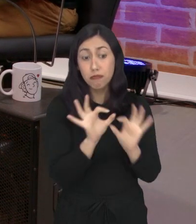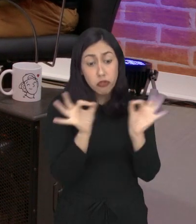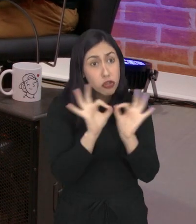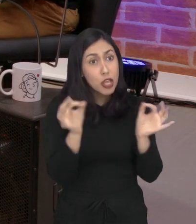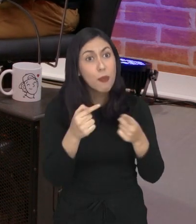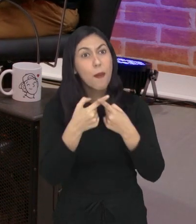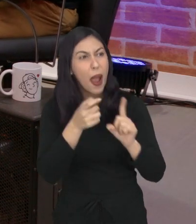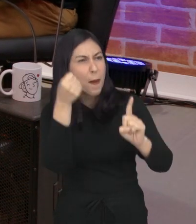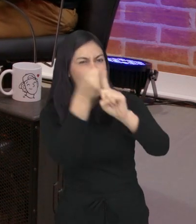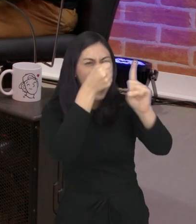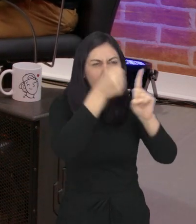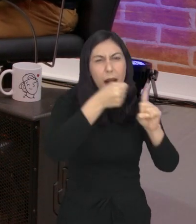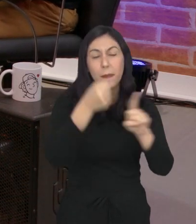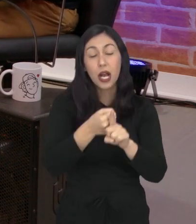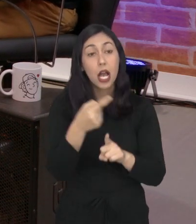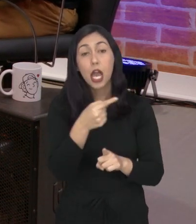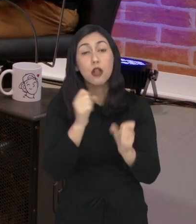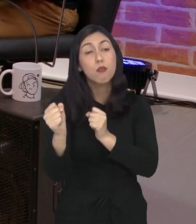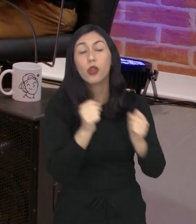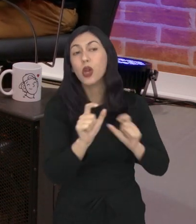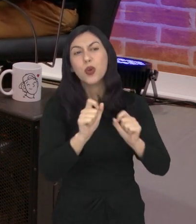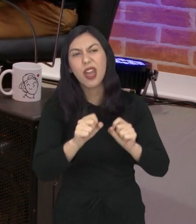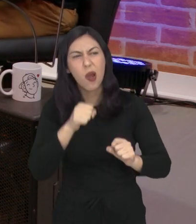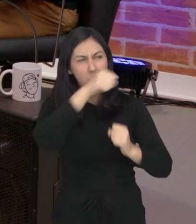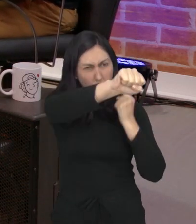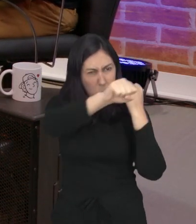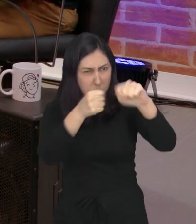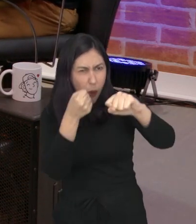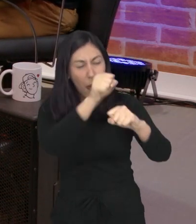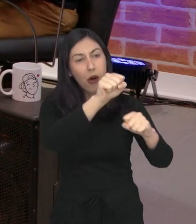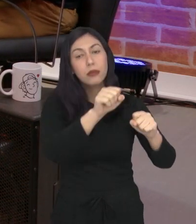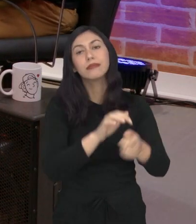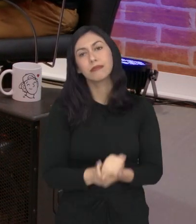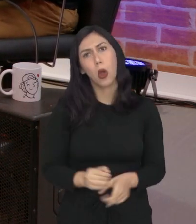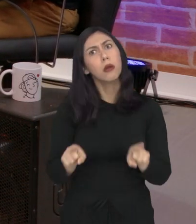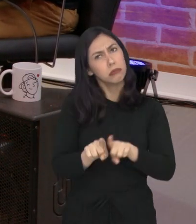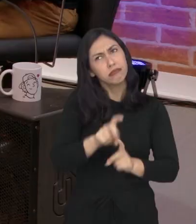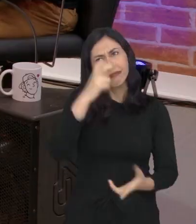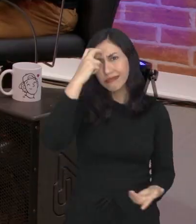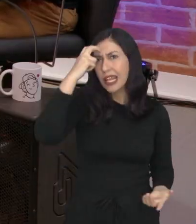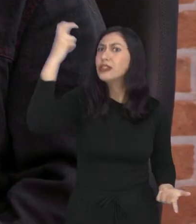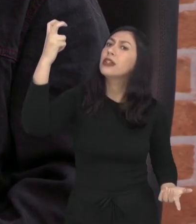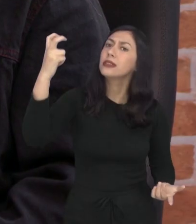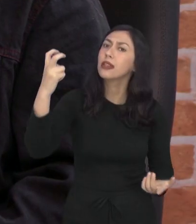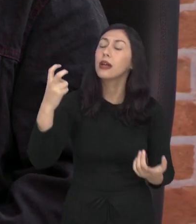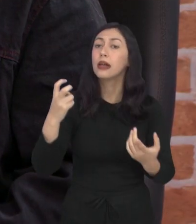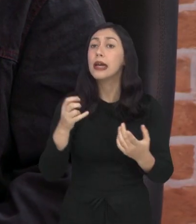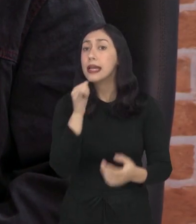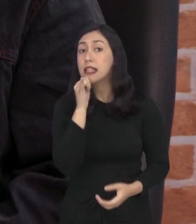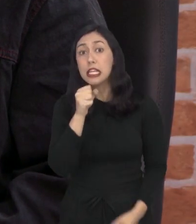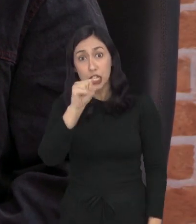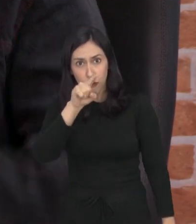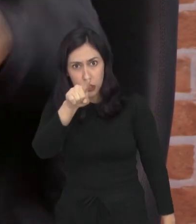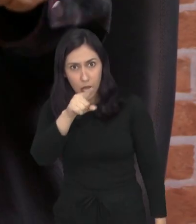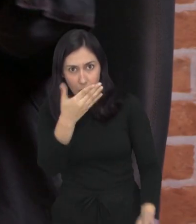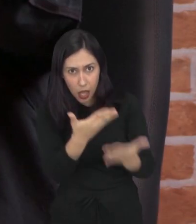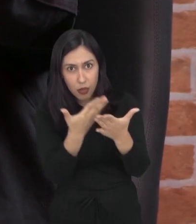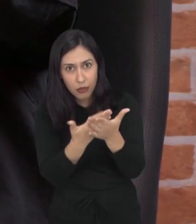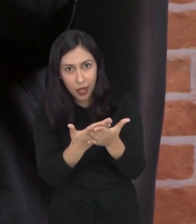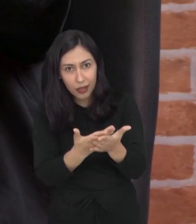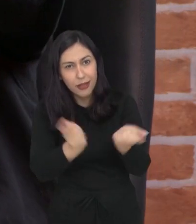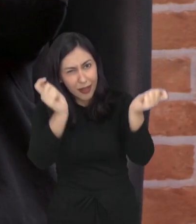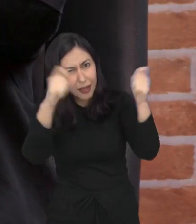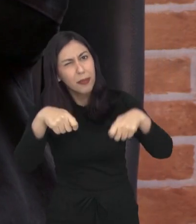inteligência, ele só é porradeiro. Mano, o resumo do Batman, o poder dele é dar porrada nos outros. O poder dele é dar porrada e inteligência, né, cara? O Batman, ele é um exemplo de que se você